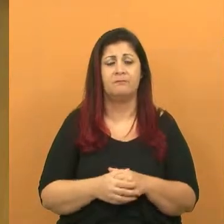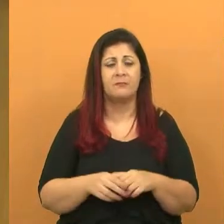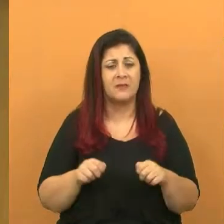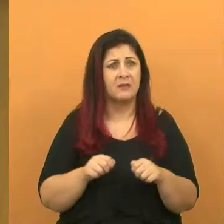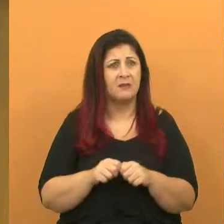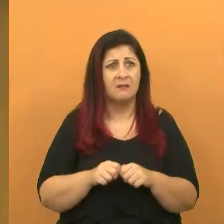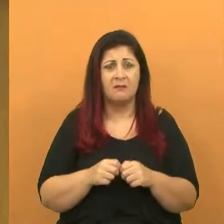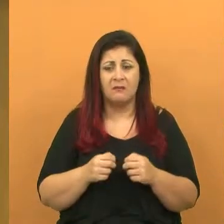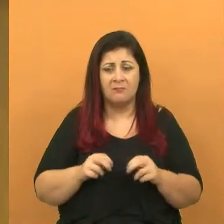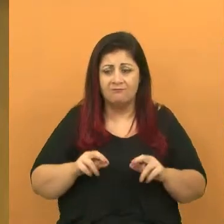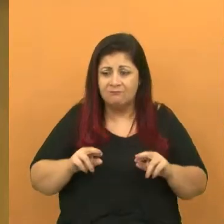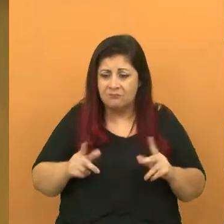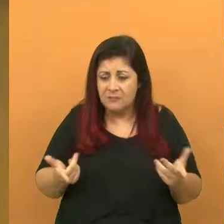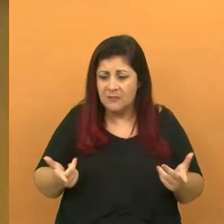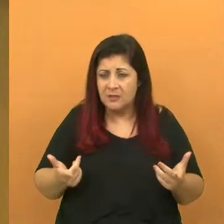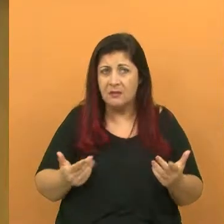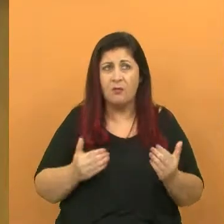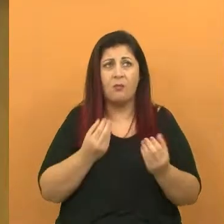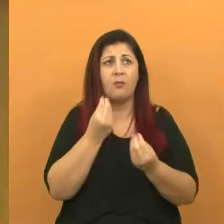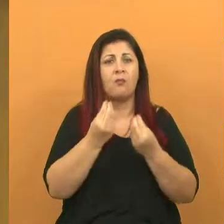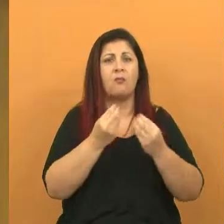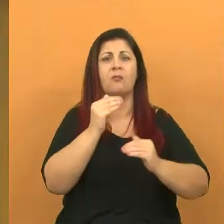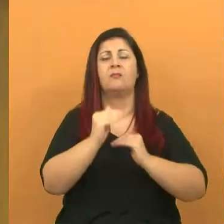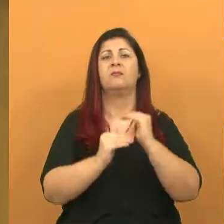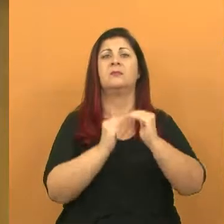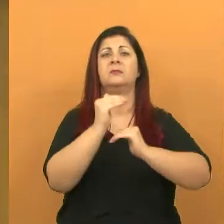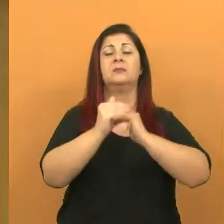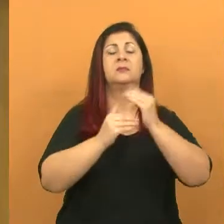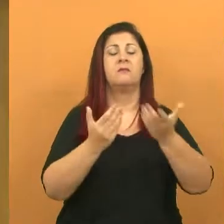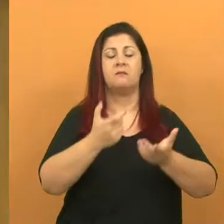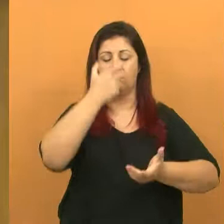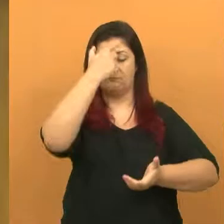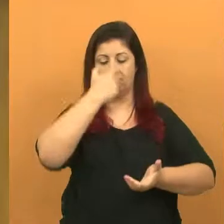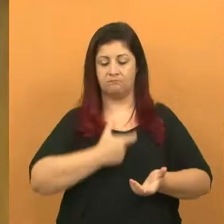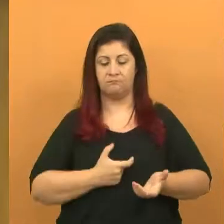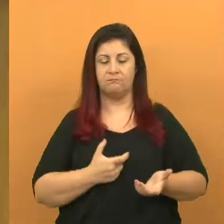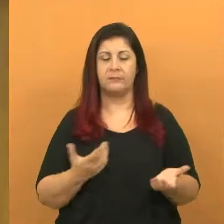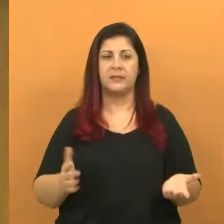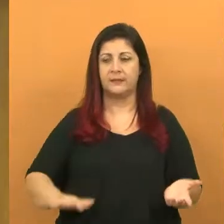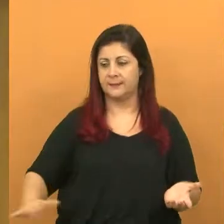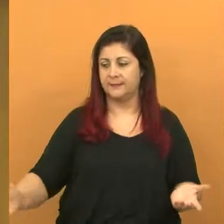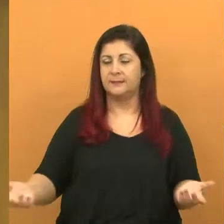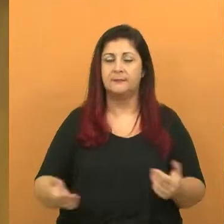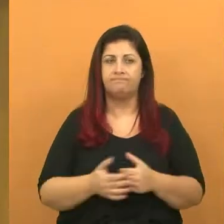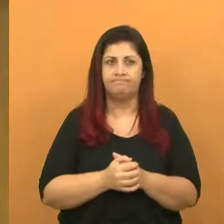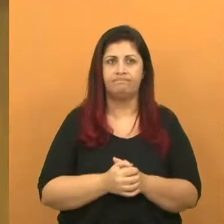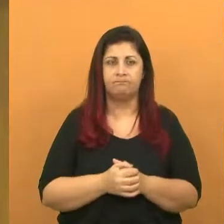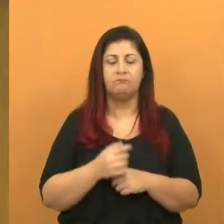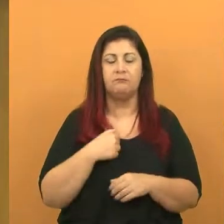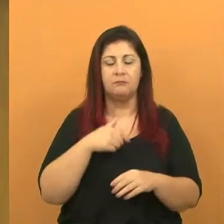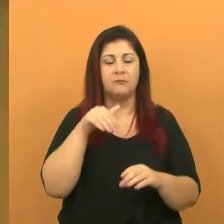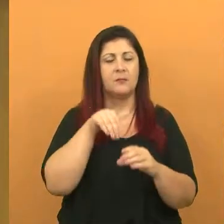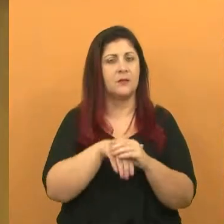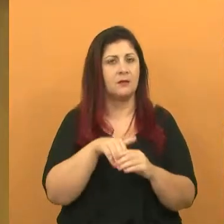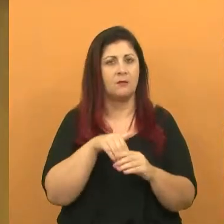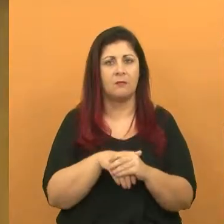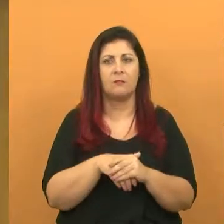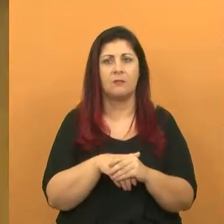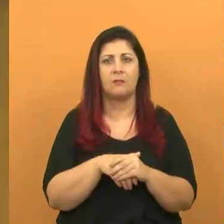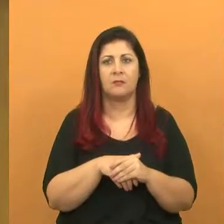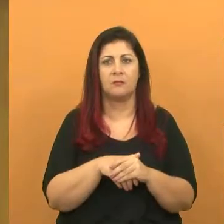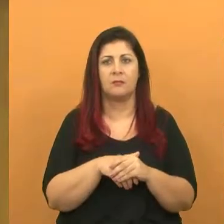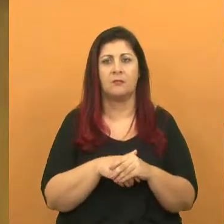toda a diferença nesse processo de formação das nossas crianças. O meu voto aqui a esse